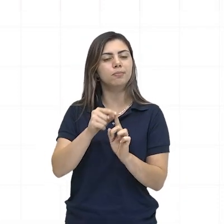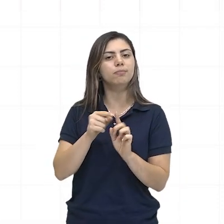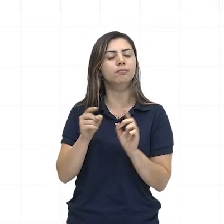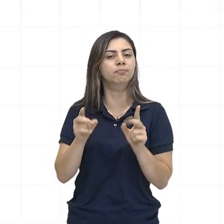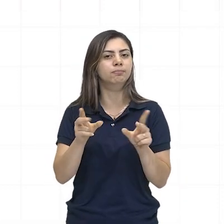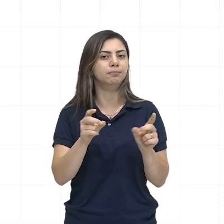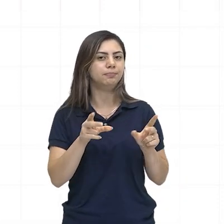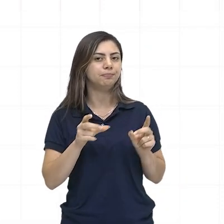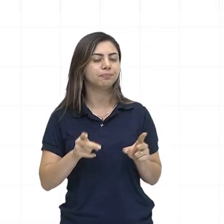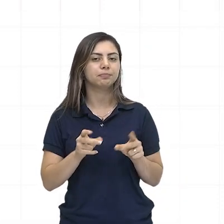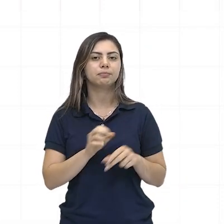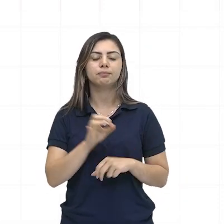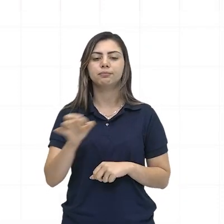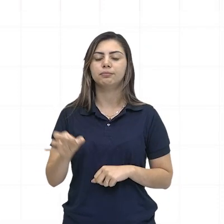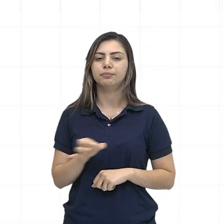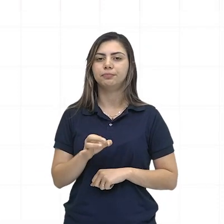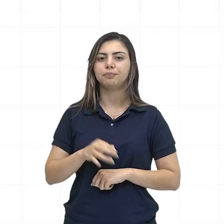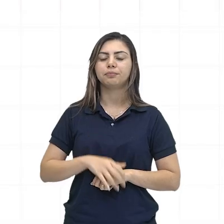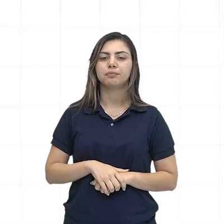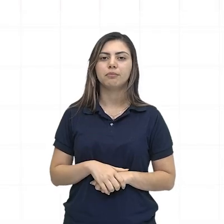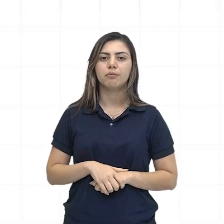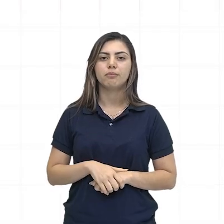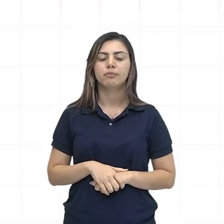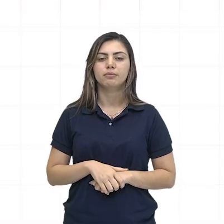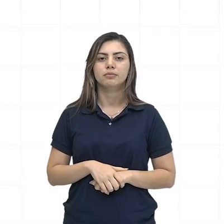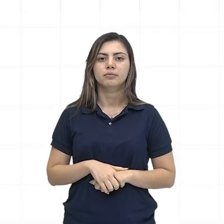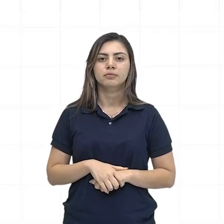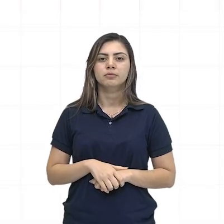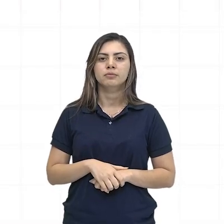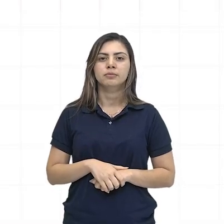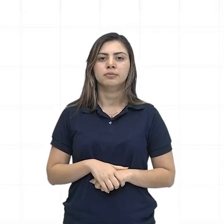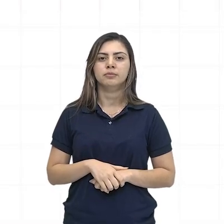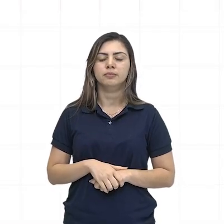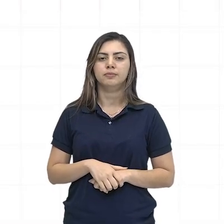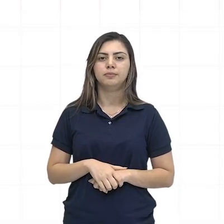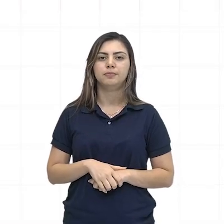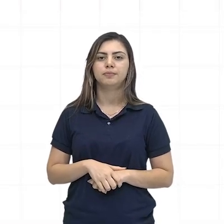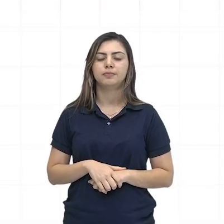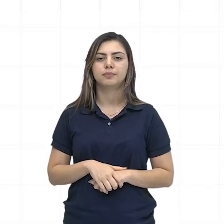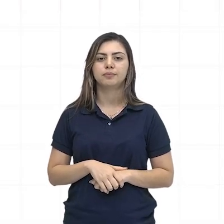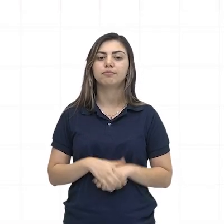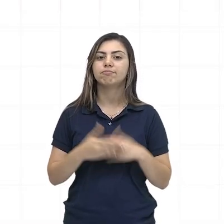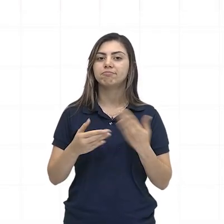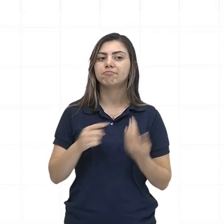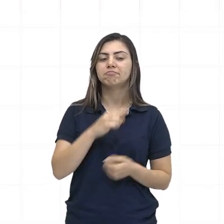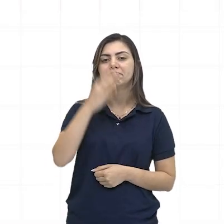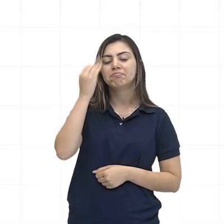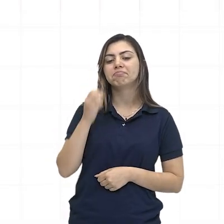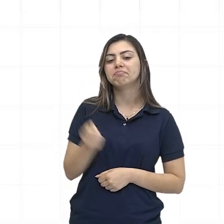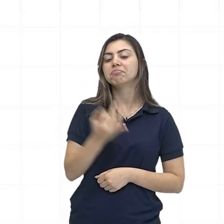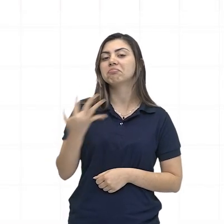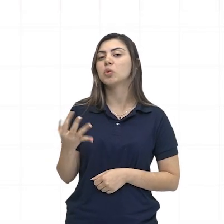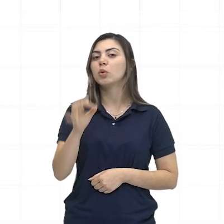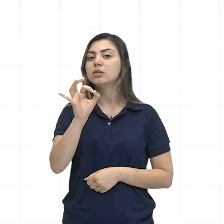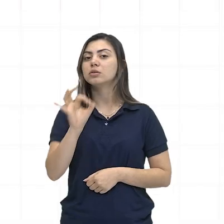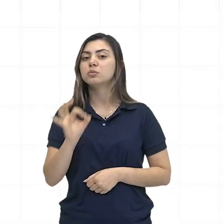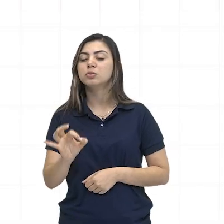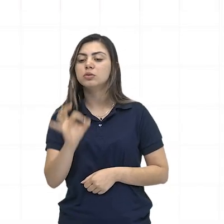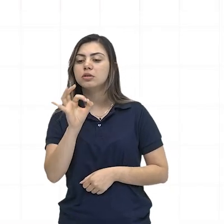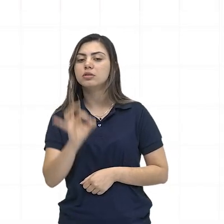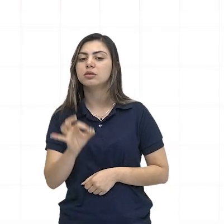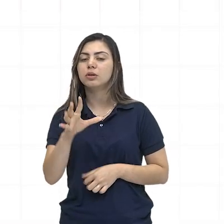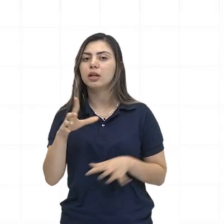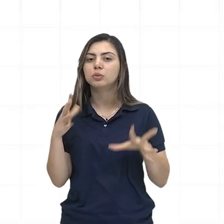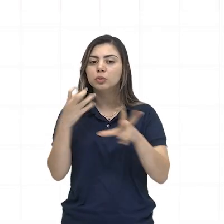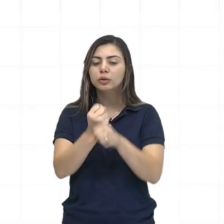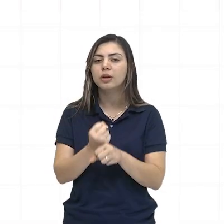tem, do giro de mercadorias que ele tem, né? Pô, ele vai saber quantos por cento do total aqui, né? A gente soma